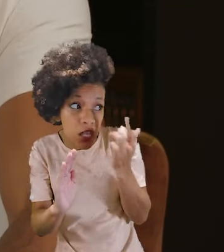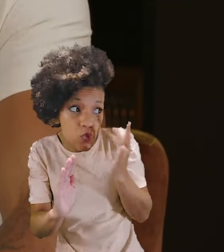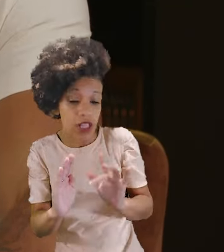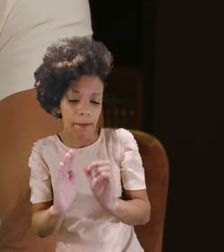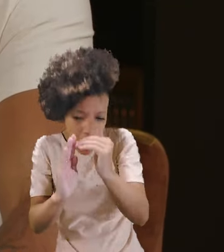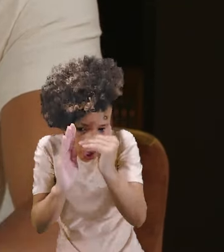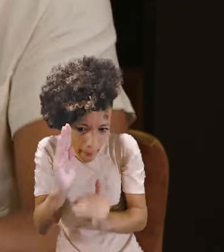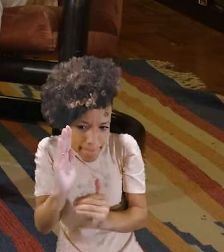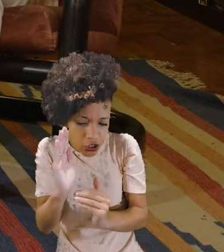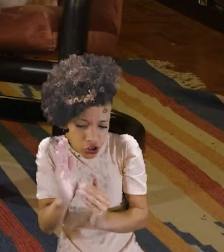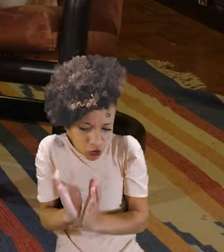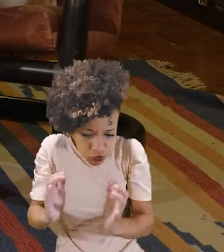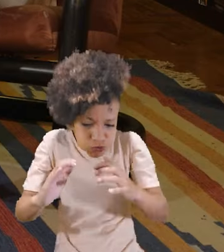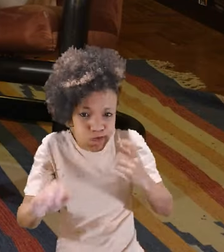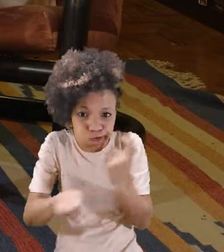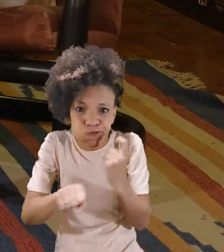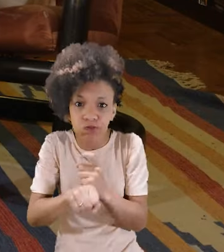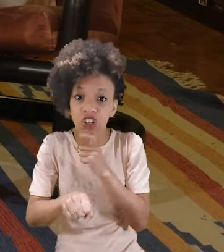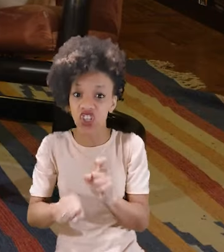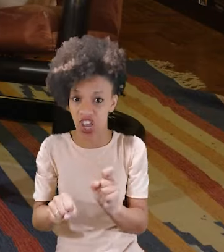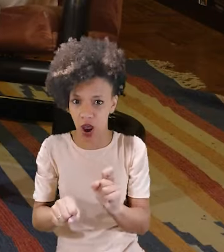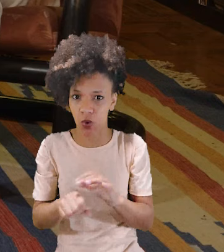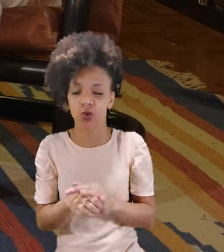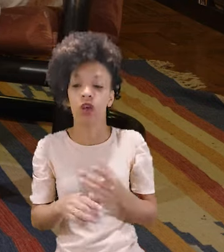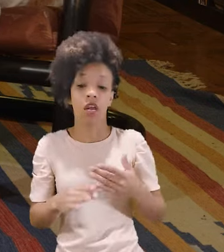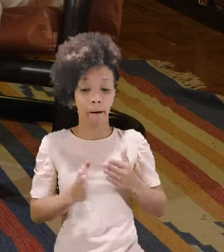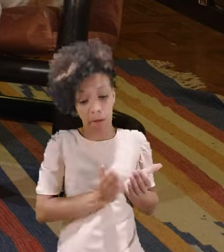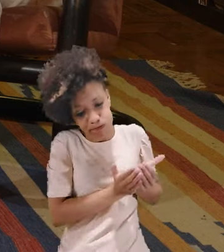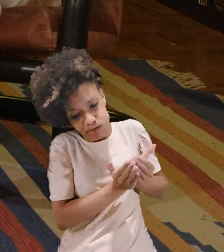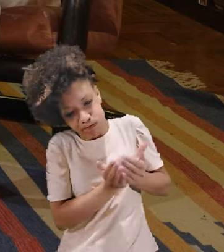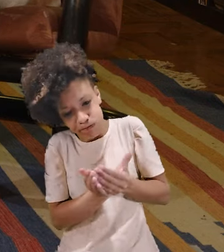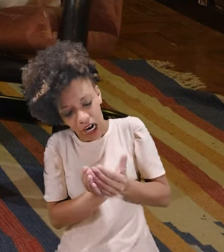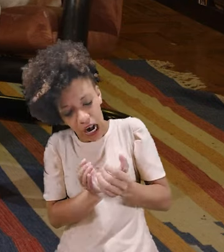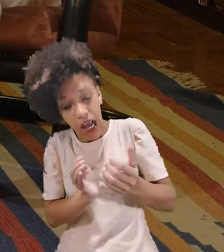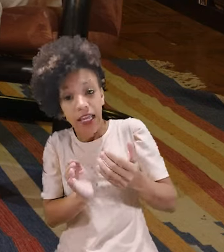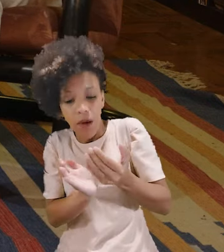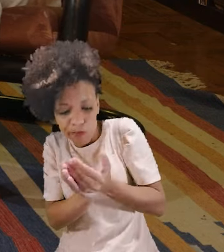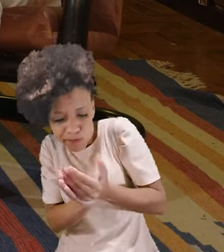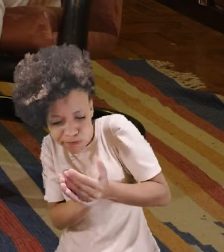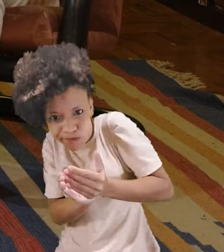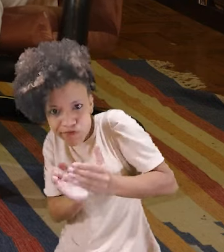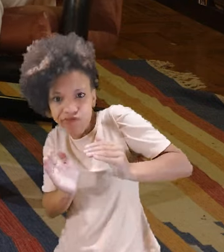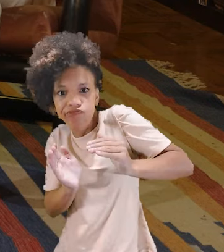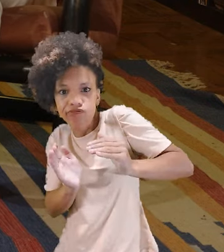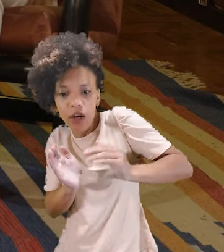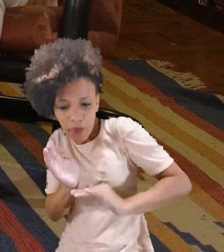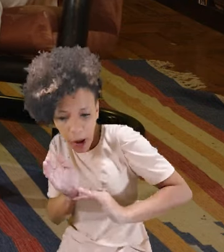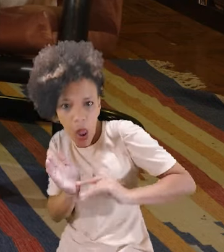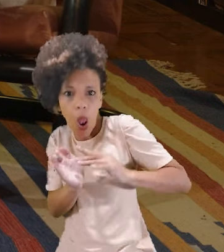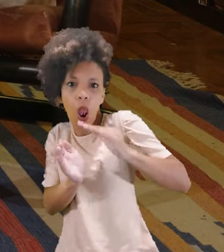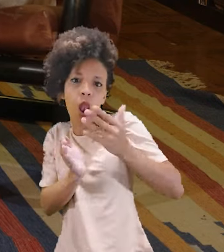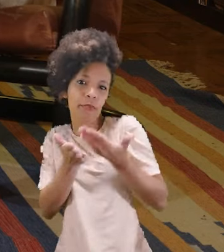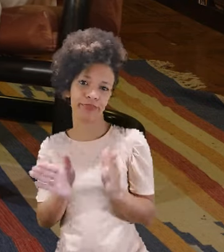qual que é a profundidade desse troço aqui embaixo então cima tá para tirar embaixo exatamente e você pode bater do lado assim rasgar o casco afundar